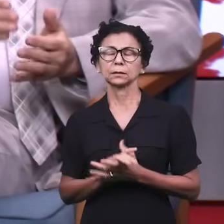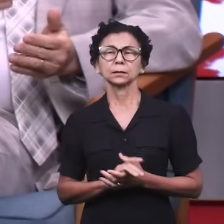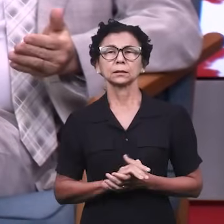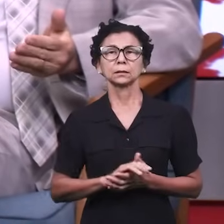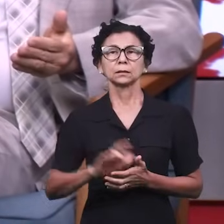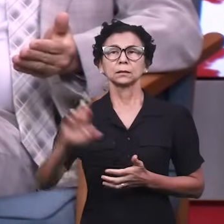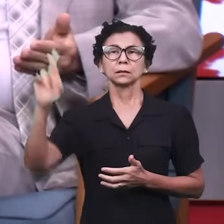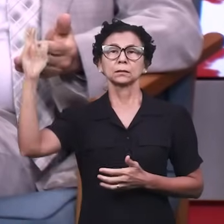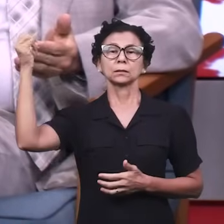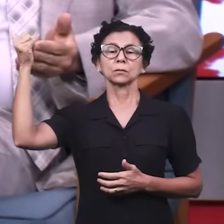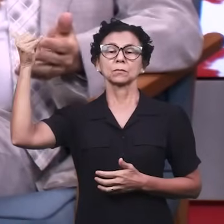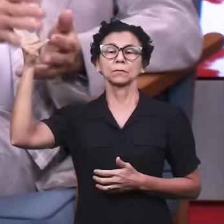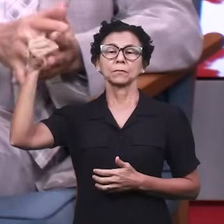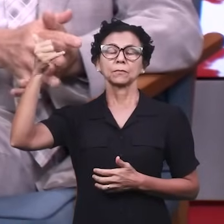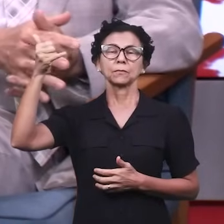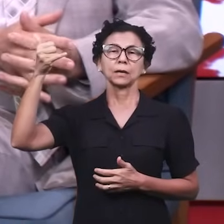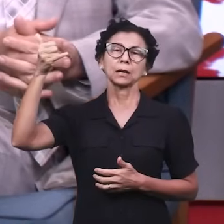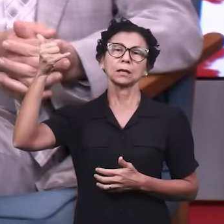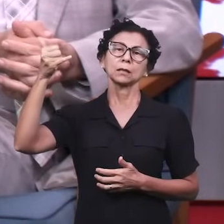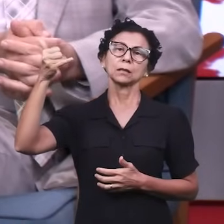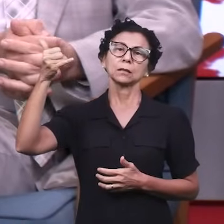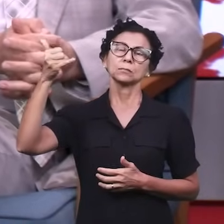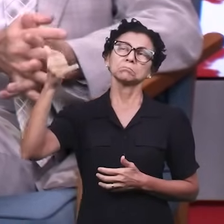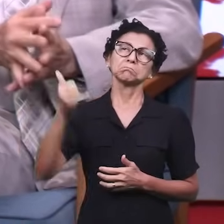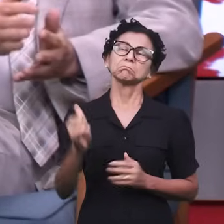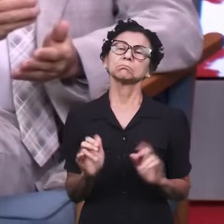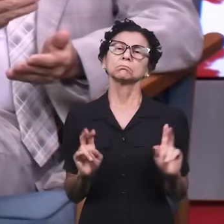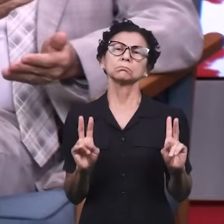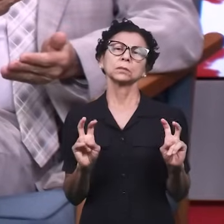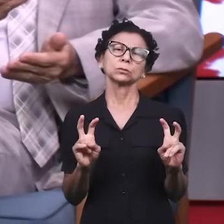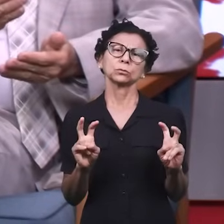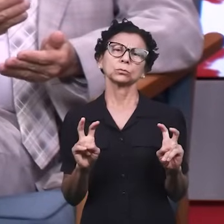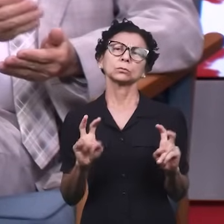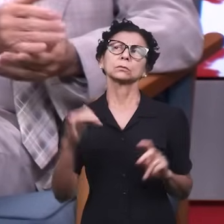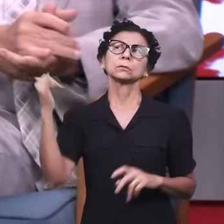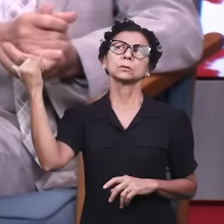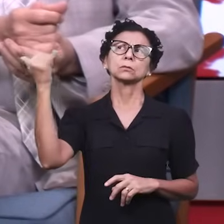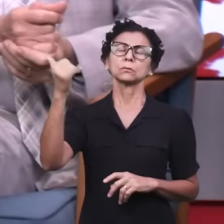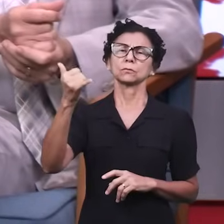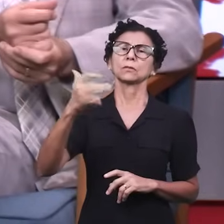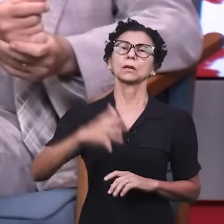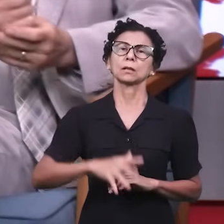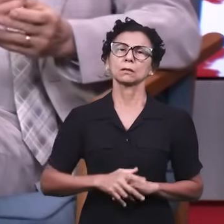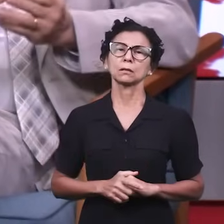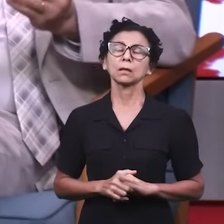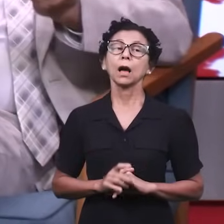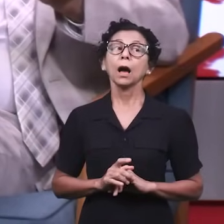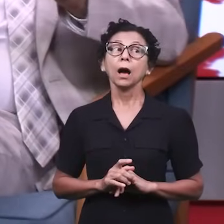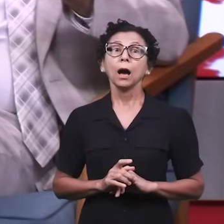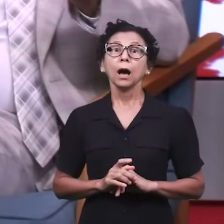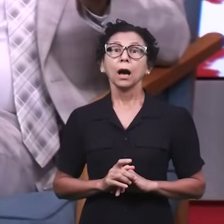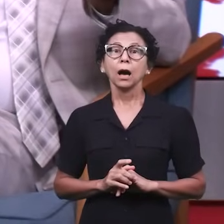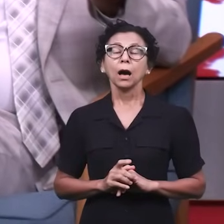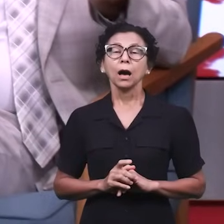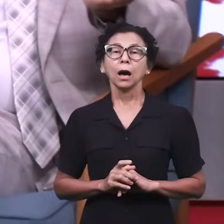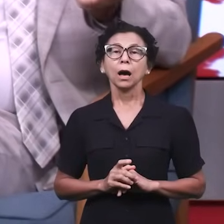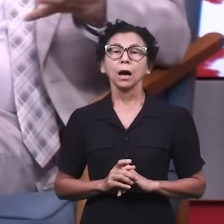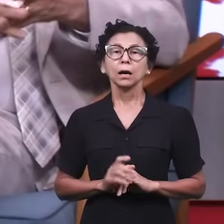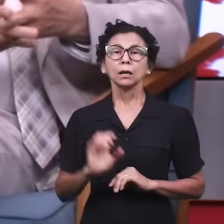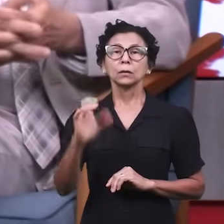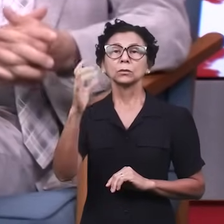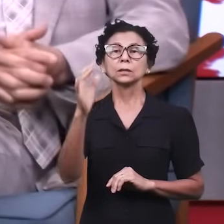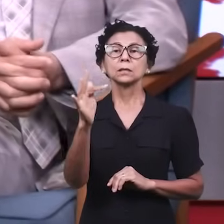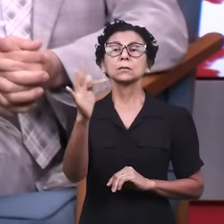Quando o Senhor fala a respeito de um determinado assunto e depois nós vemos a